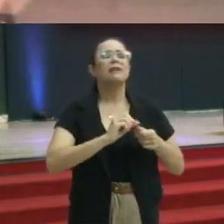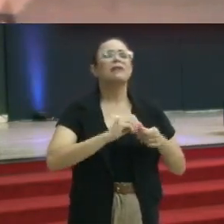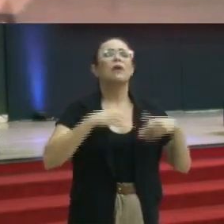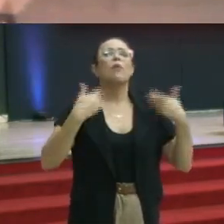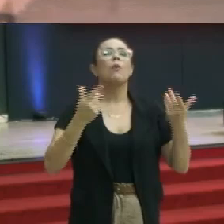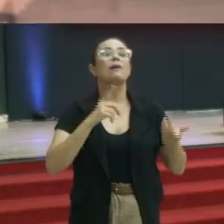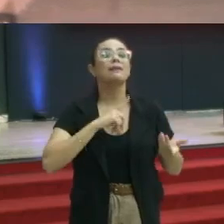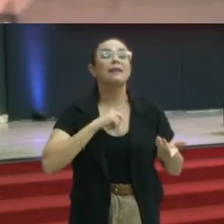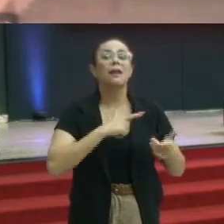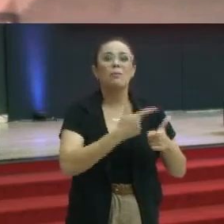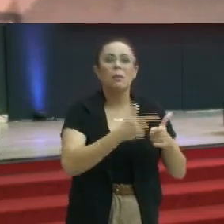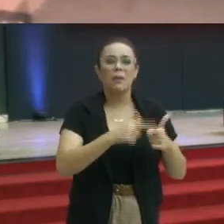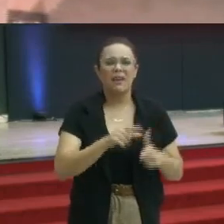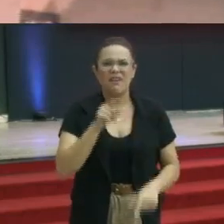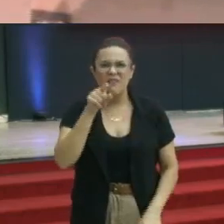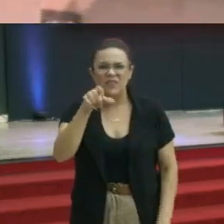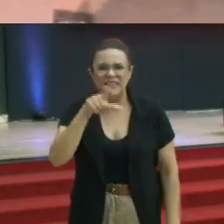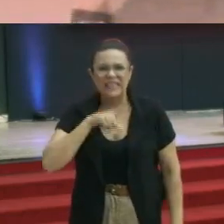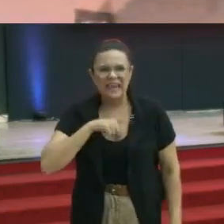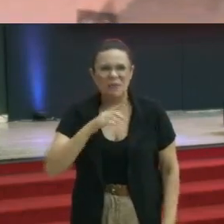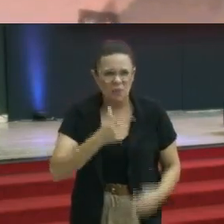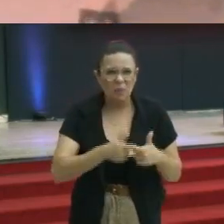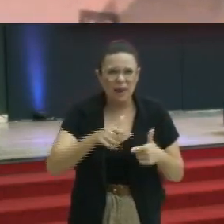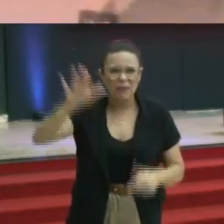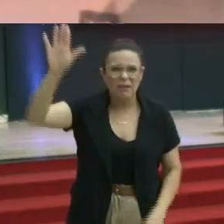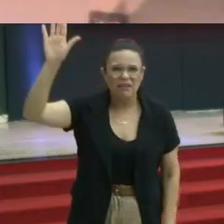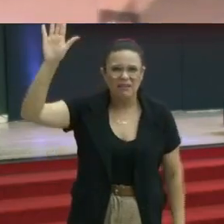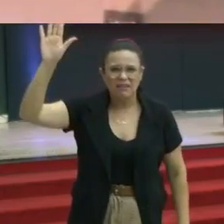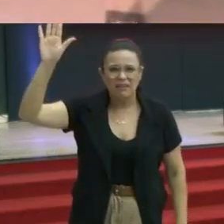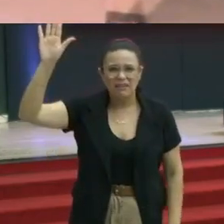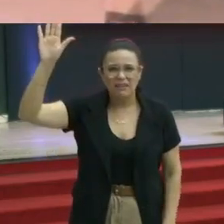Quantos aqui têm problema? Levante a mão.